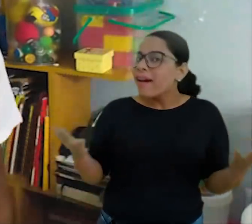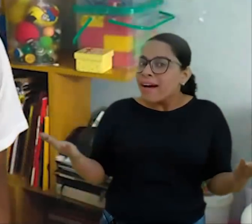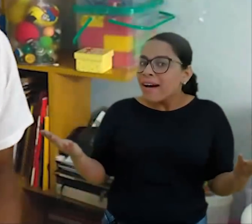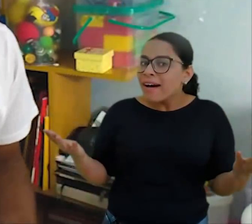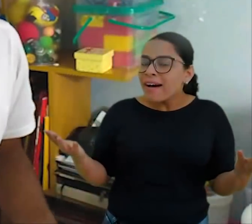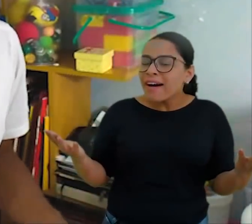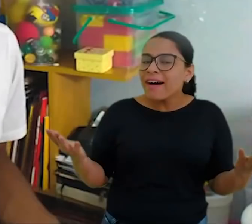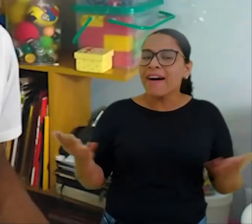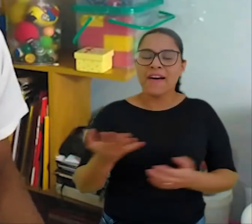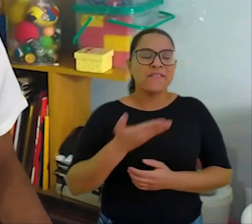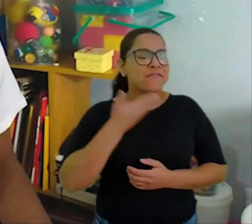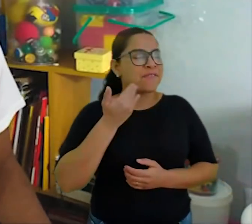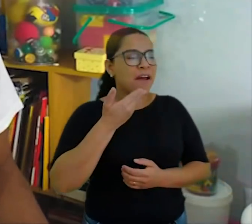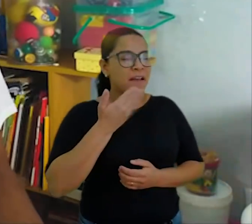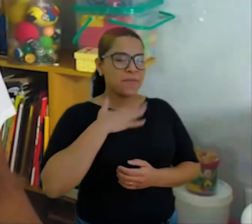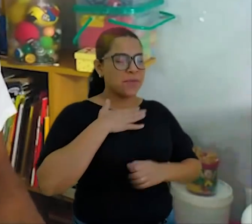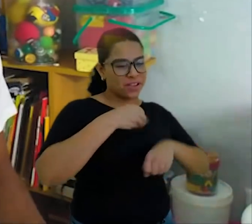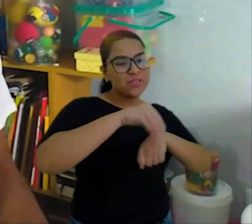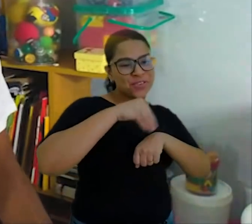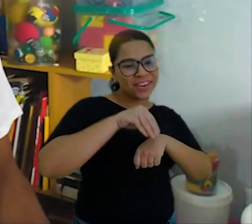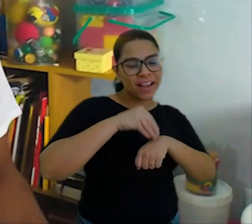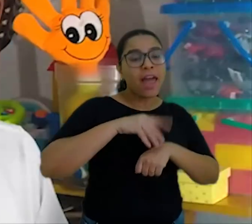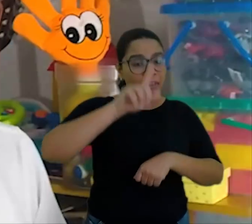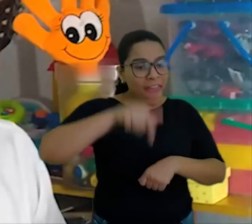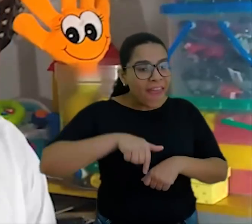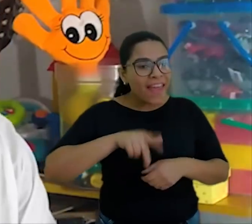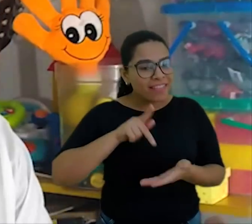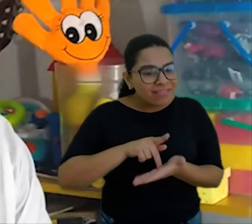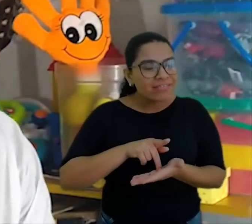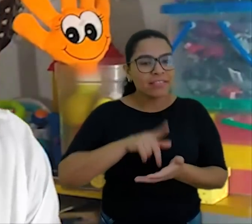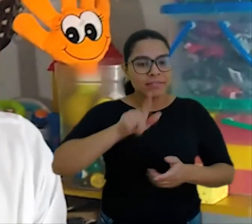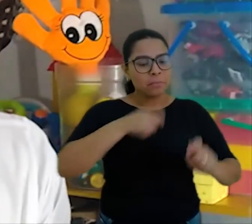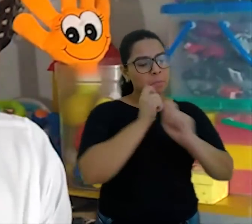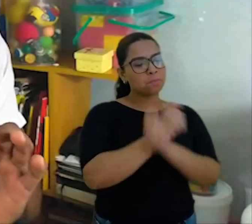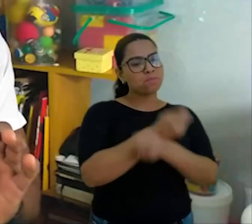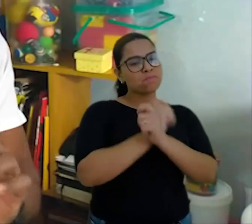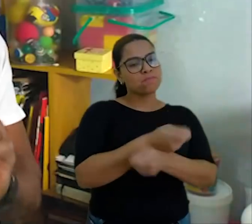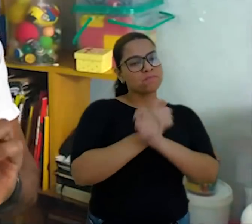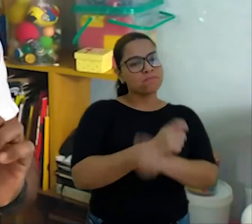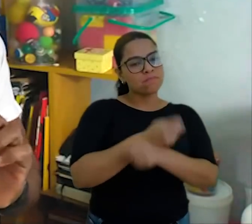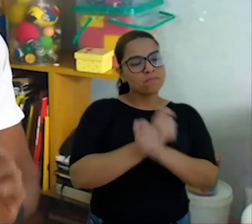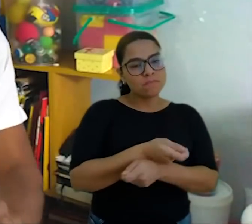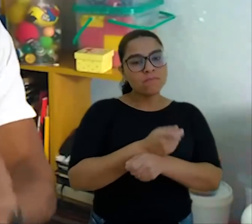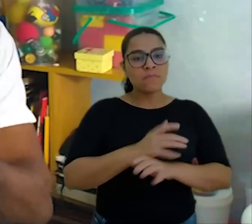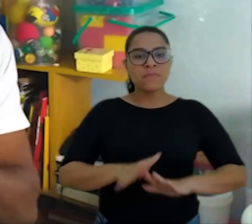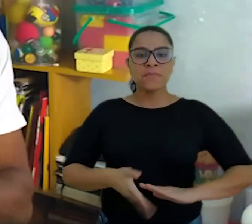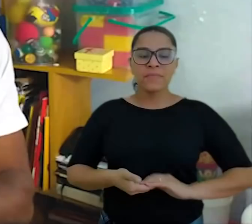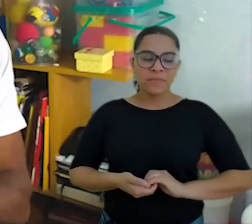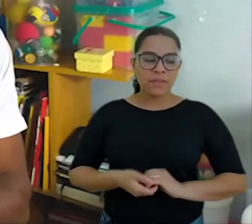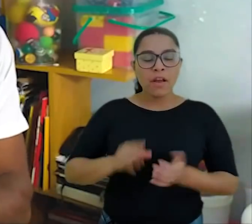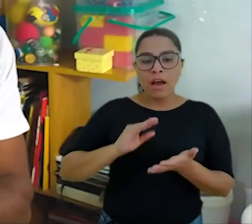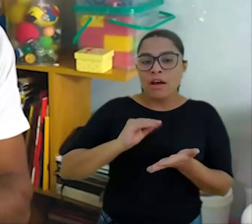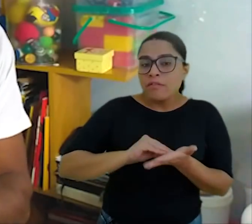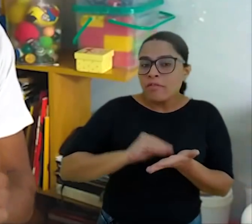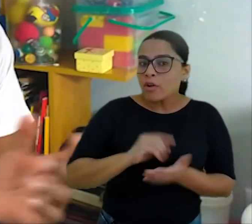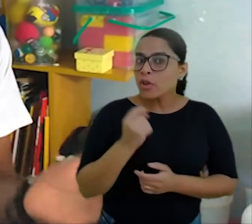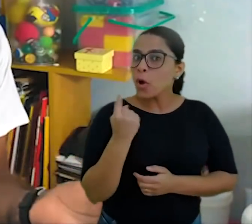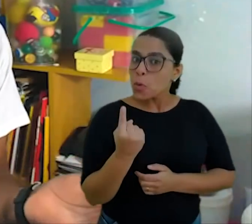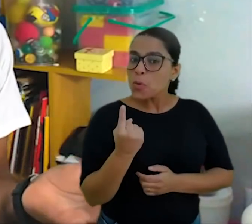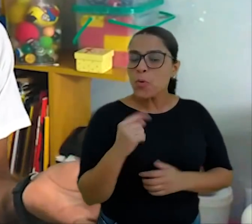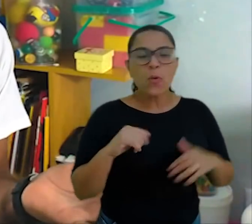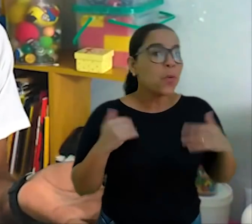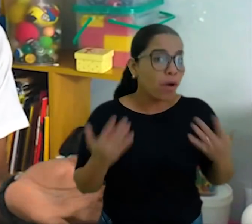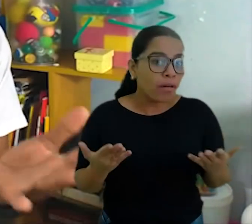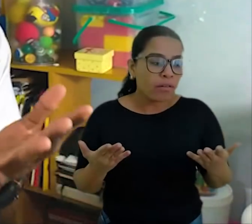Com a minha dica ficou fácil. Mas é isso mesmo. É a bateria. Tá certo. Falta só um. E